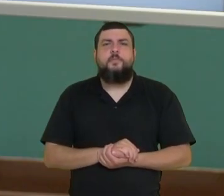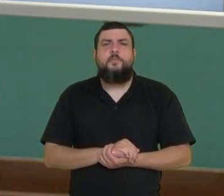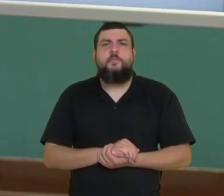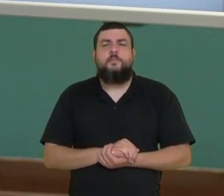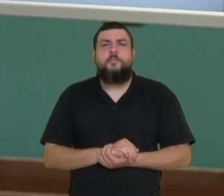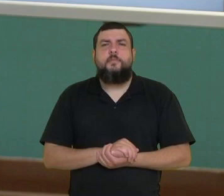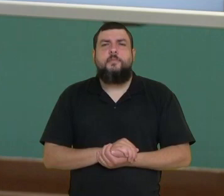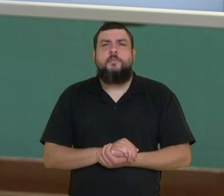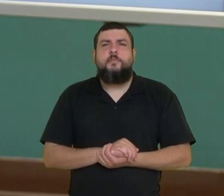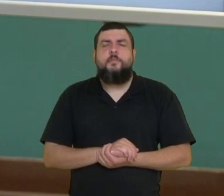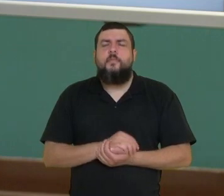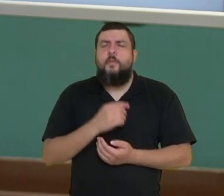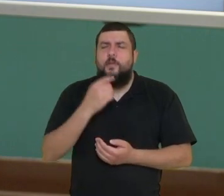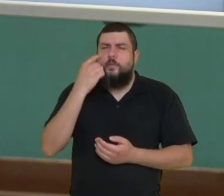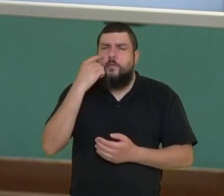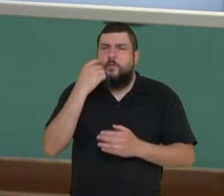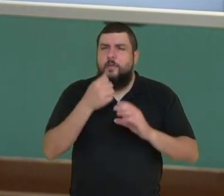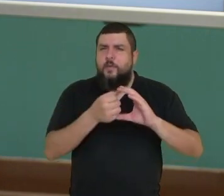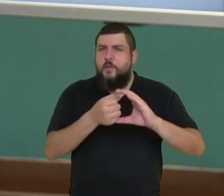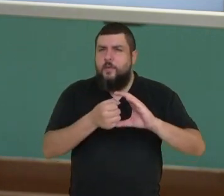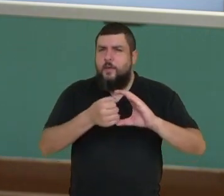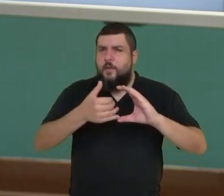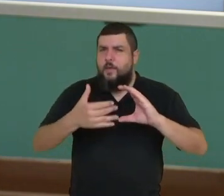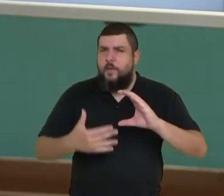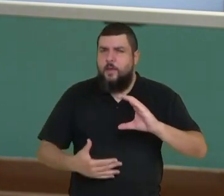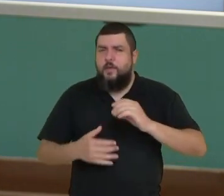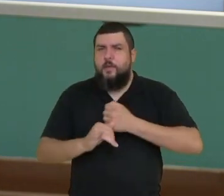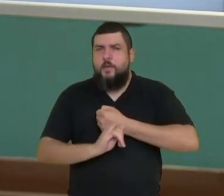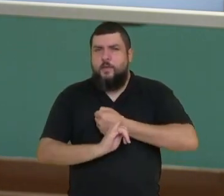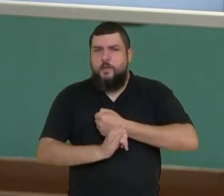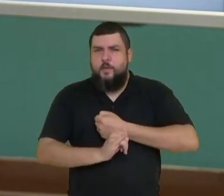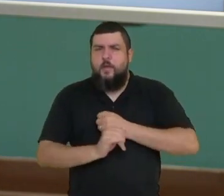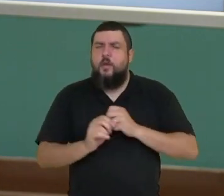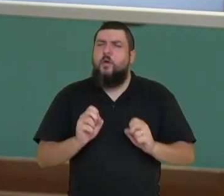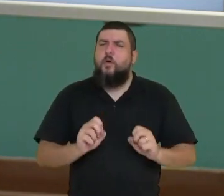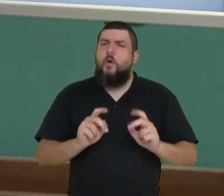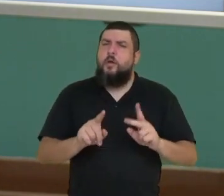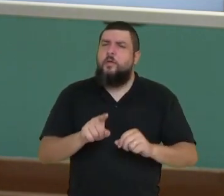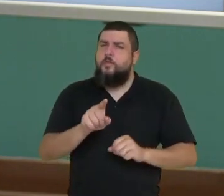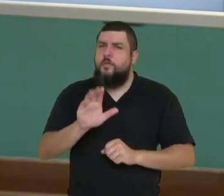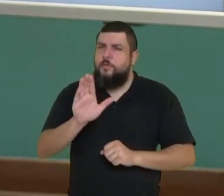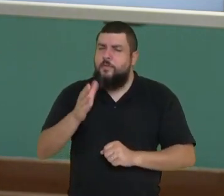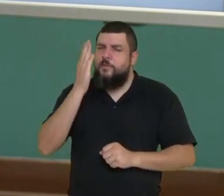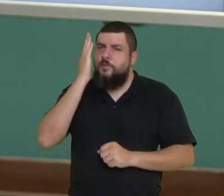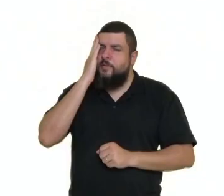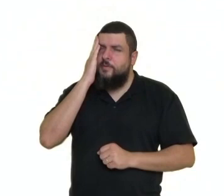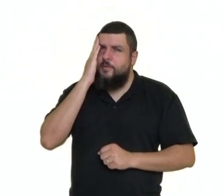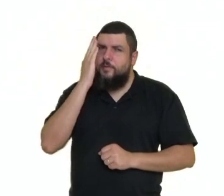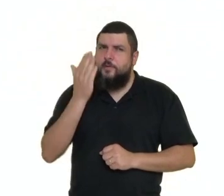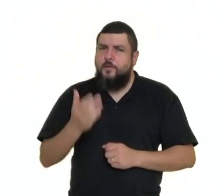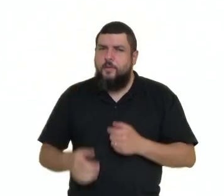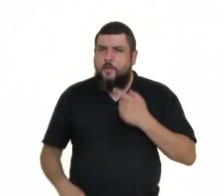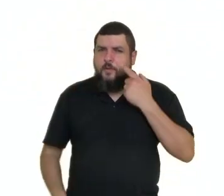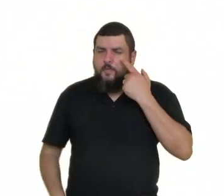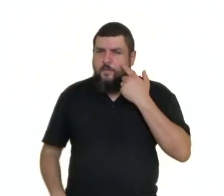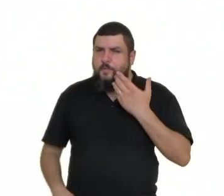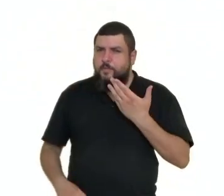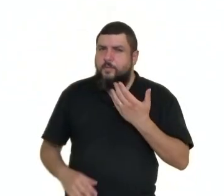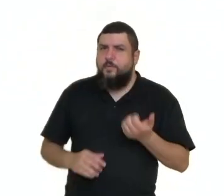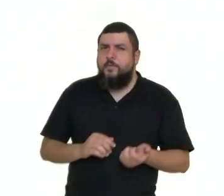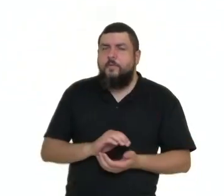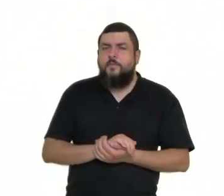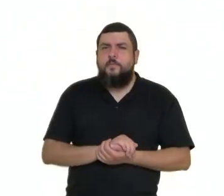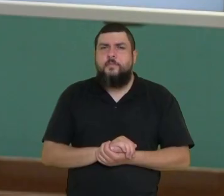Vamos ver as características da crônica? Claro que você lembra de quase todas, não é mesmo? Então acompanhe aqui.